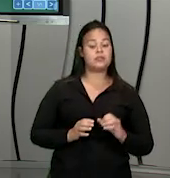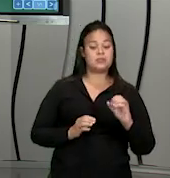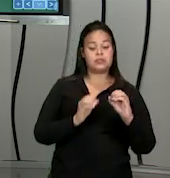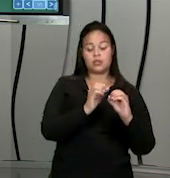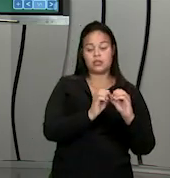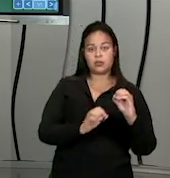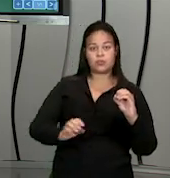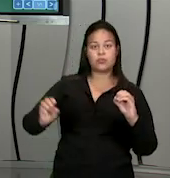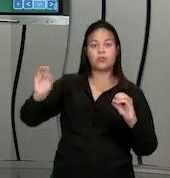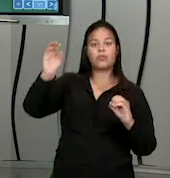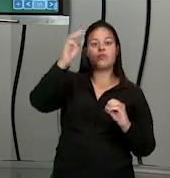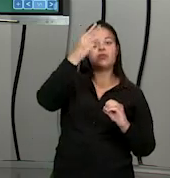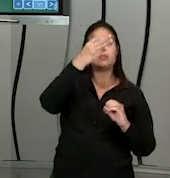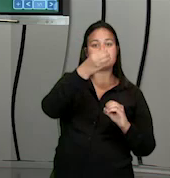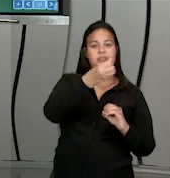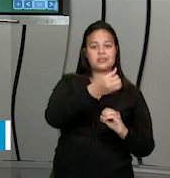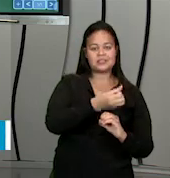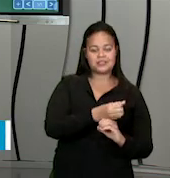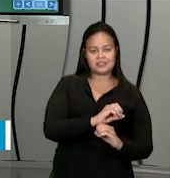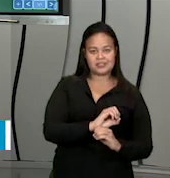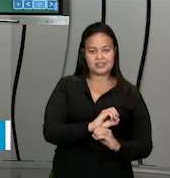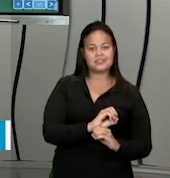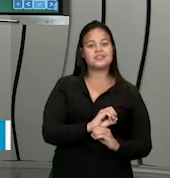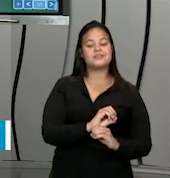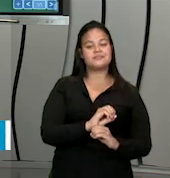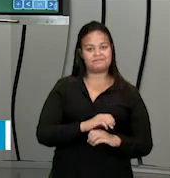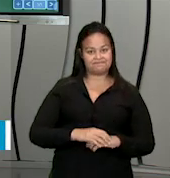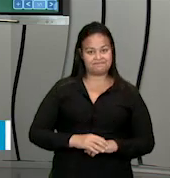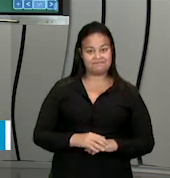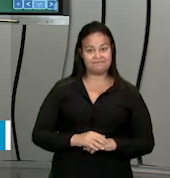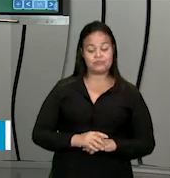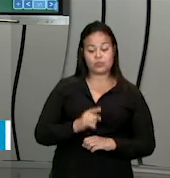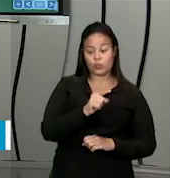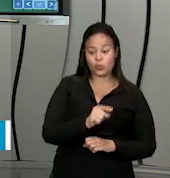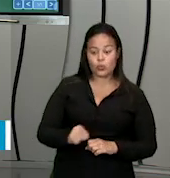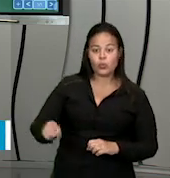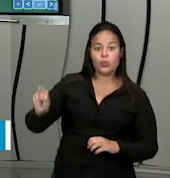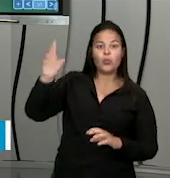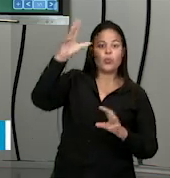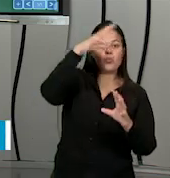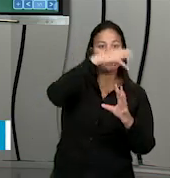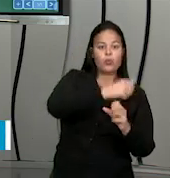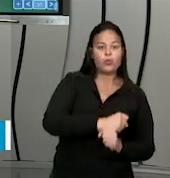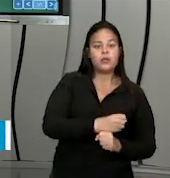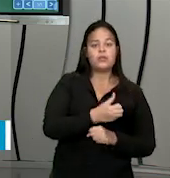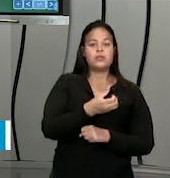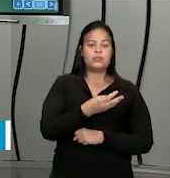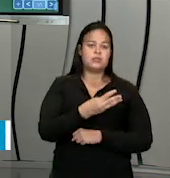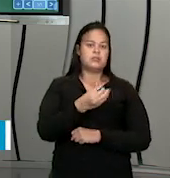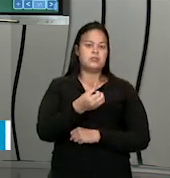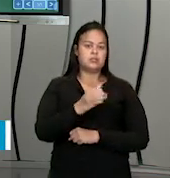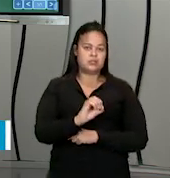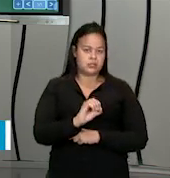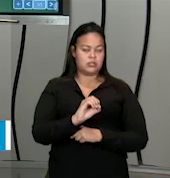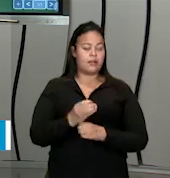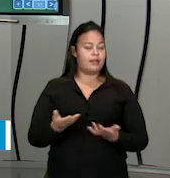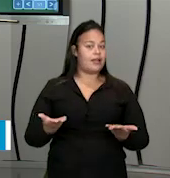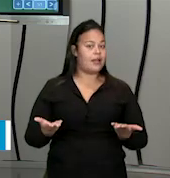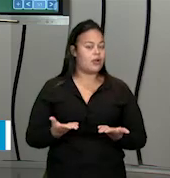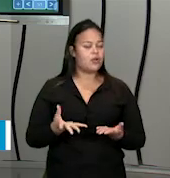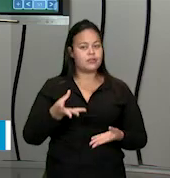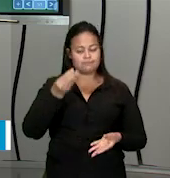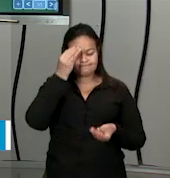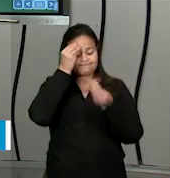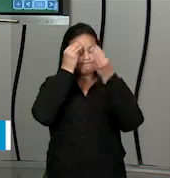a 360 graus. Deu uma volta completa, tem 360 graus. E agora vem uma maneira de você